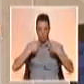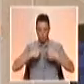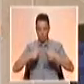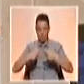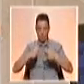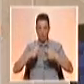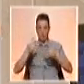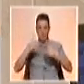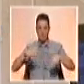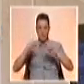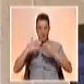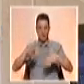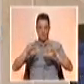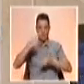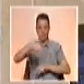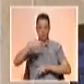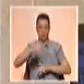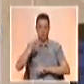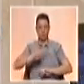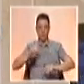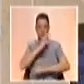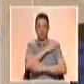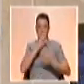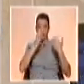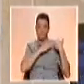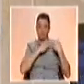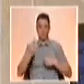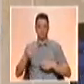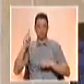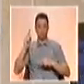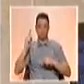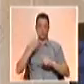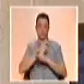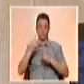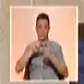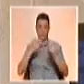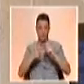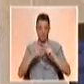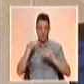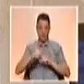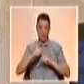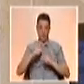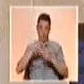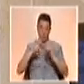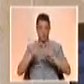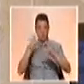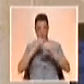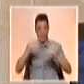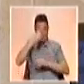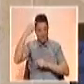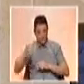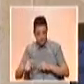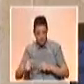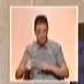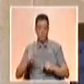mas não é o único que tem responsabilidade e, portanto, por isso é que a questão é muito mais difícil de resolver, porque depois temos